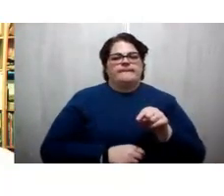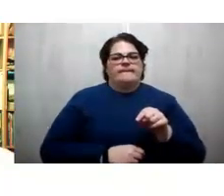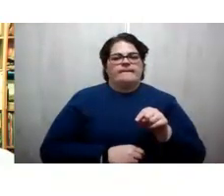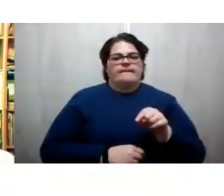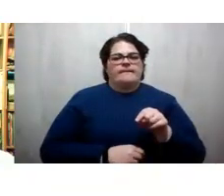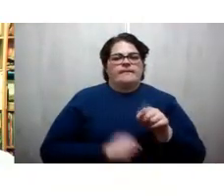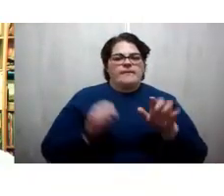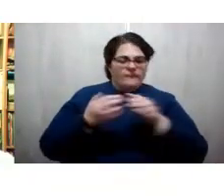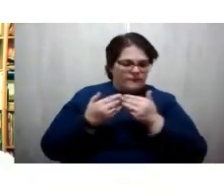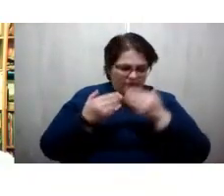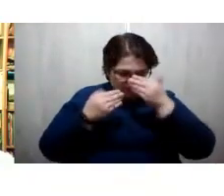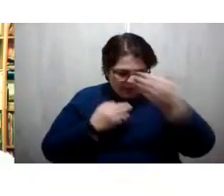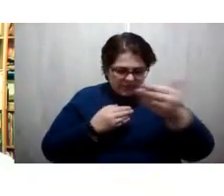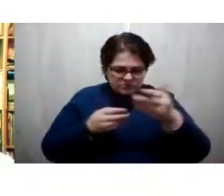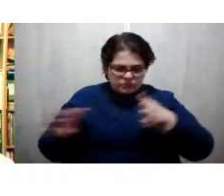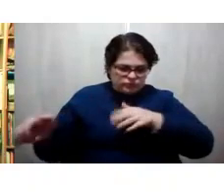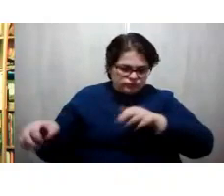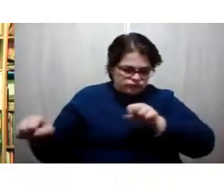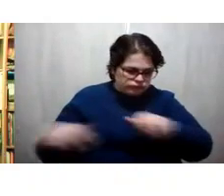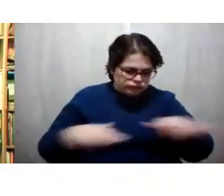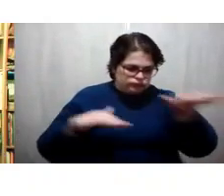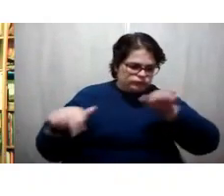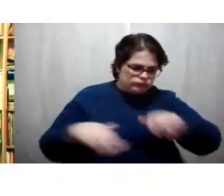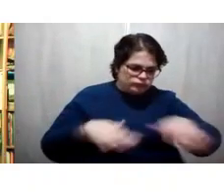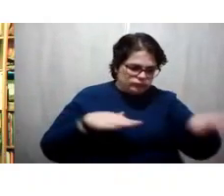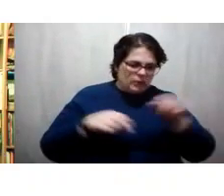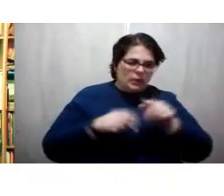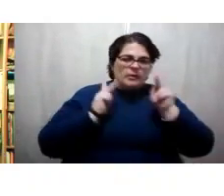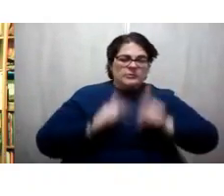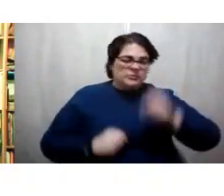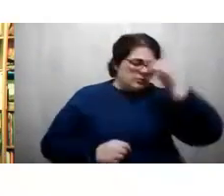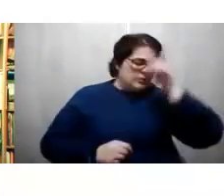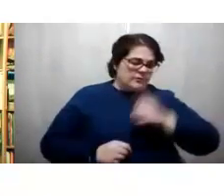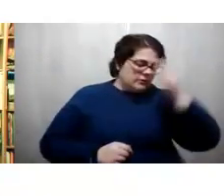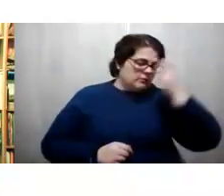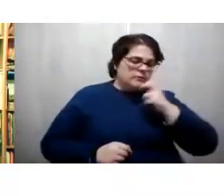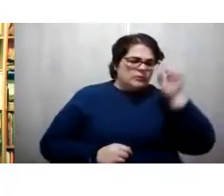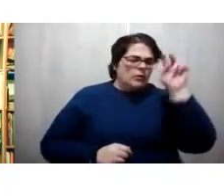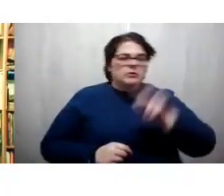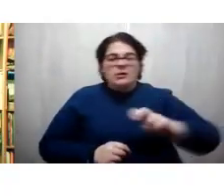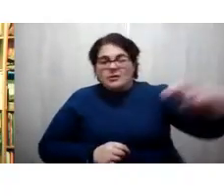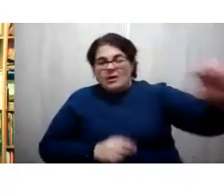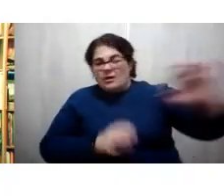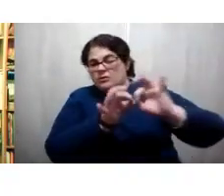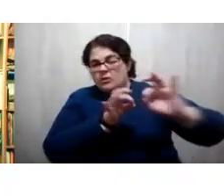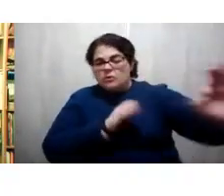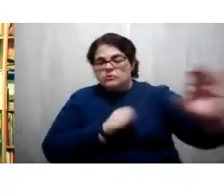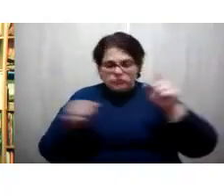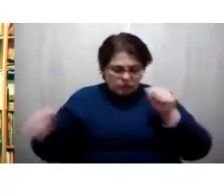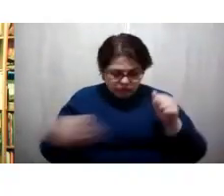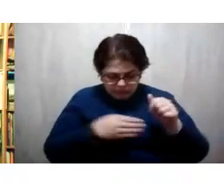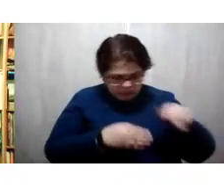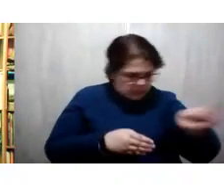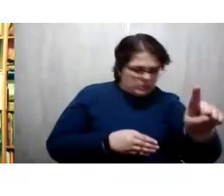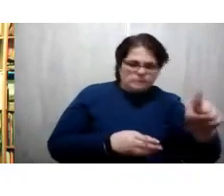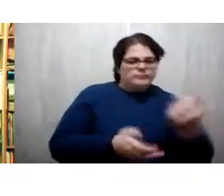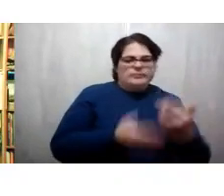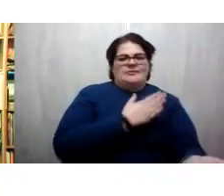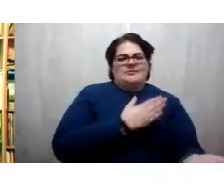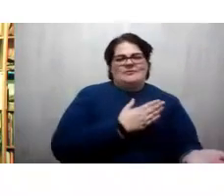da cabine de audiodescrição. Se uma pessoa com deficiência visual está em outro setor, certamente ela vai